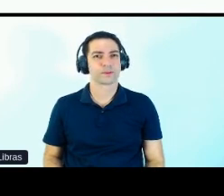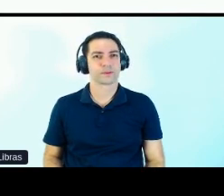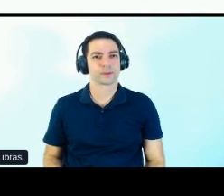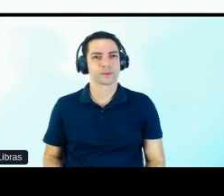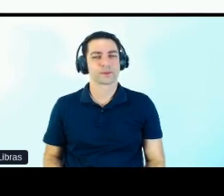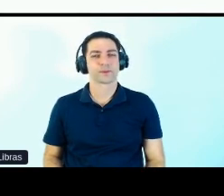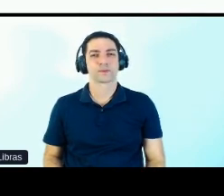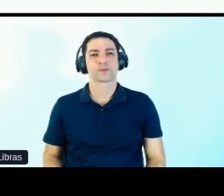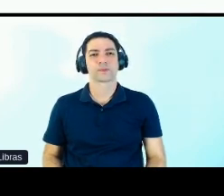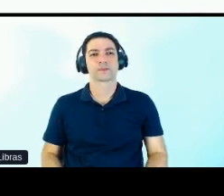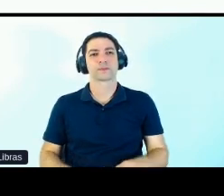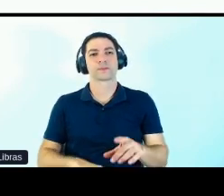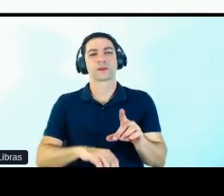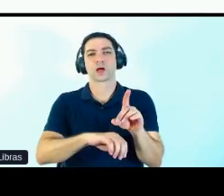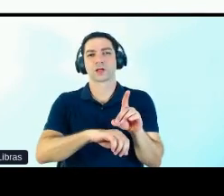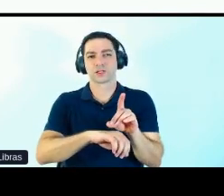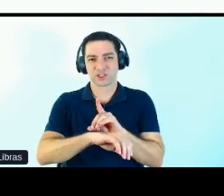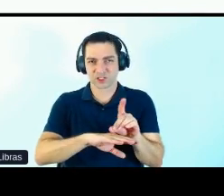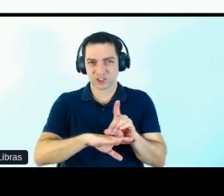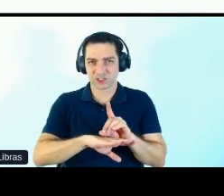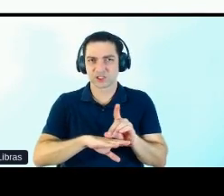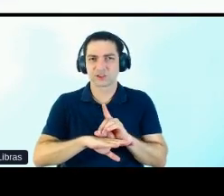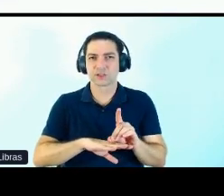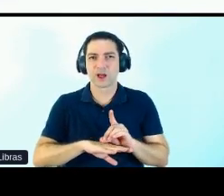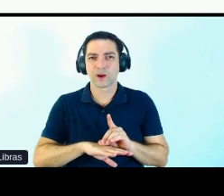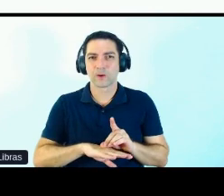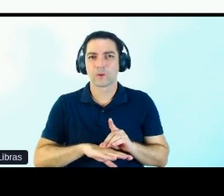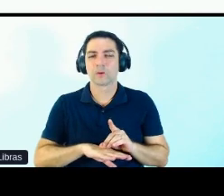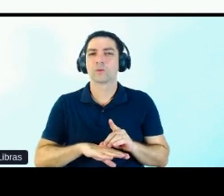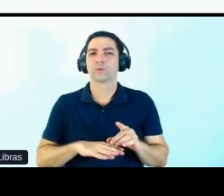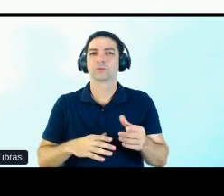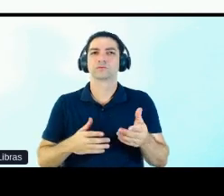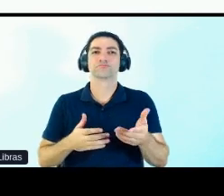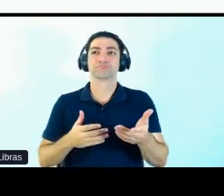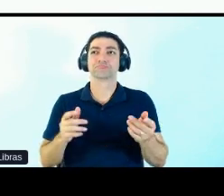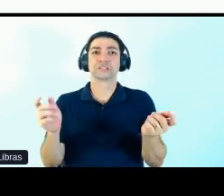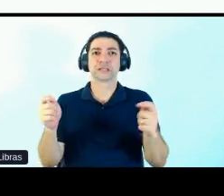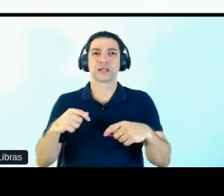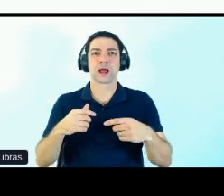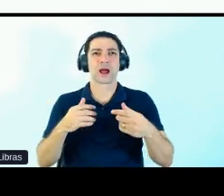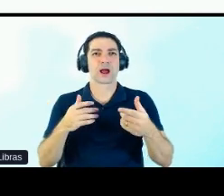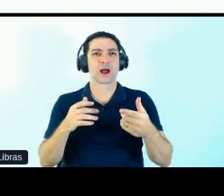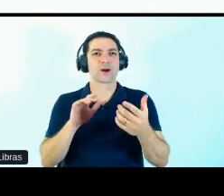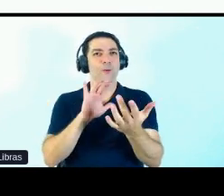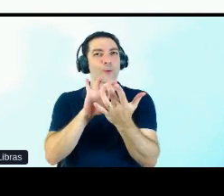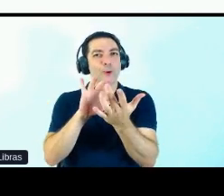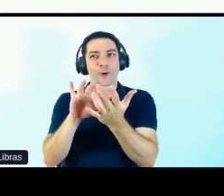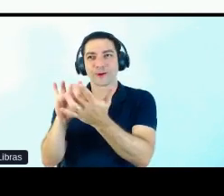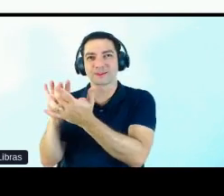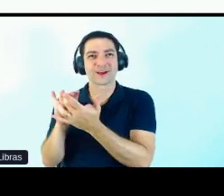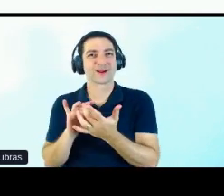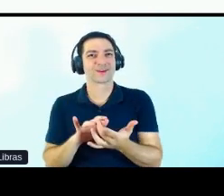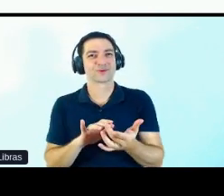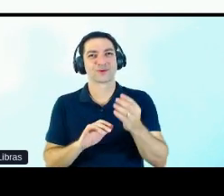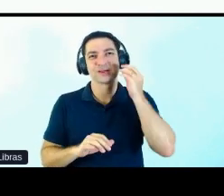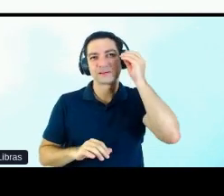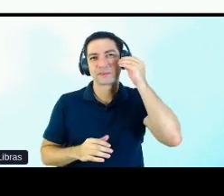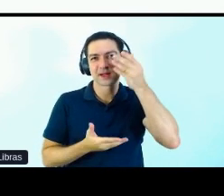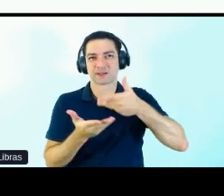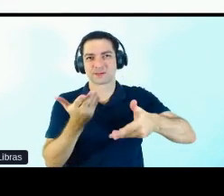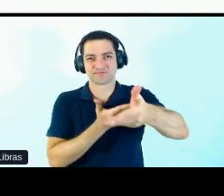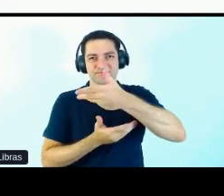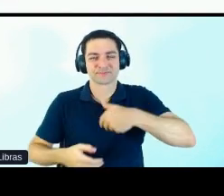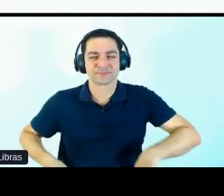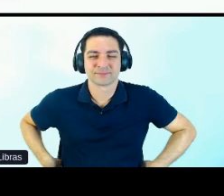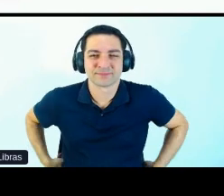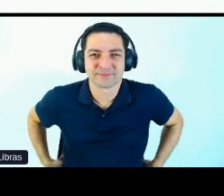experiência, aprendizados, como a gente está fazendo aqui, por exemplo. Sabe, eu, uma vez, já